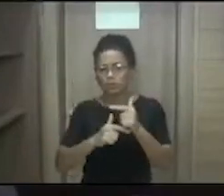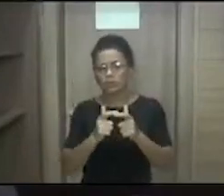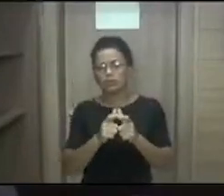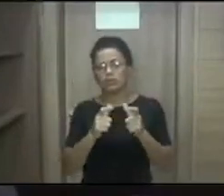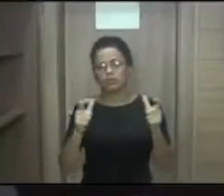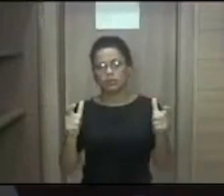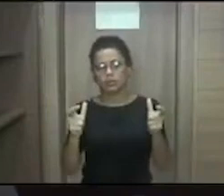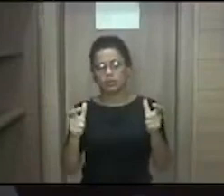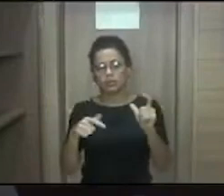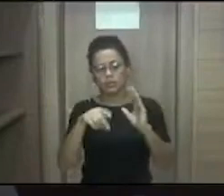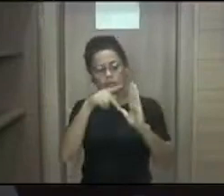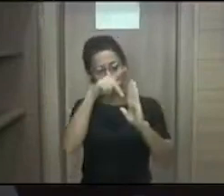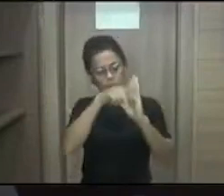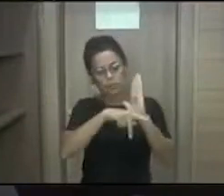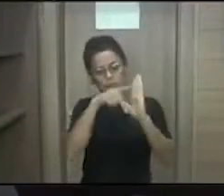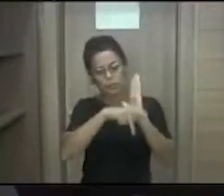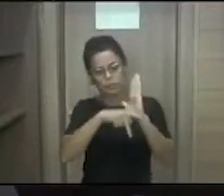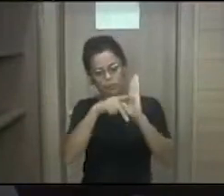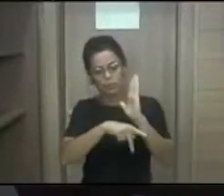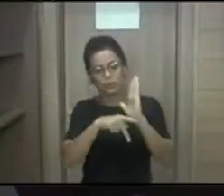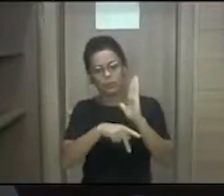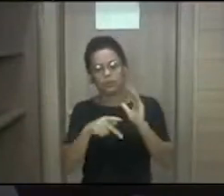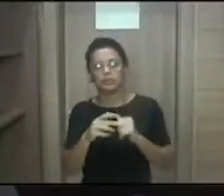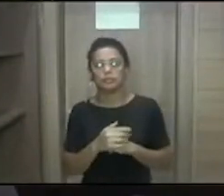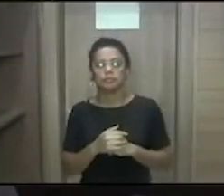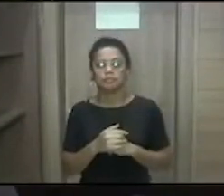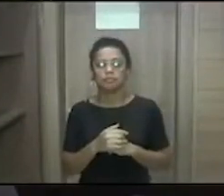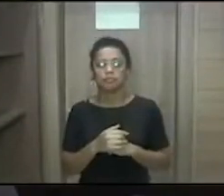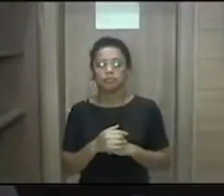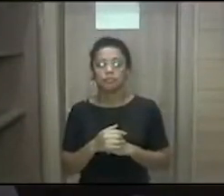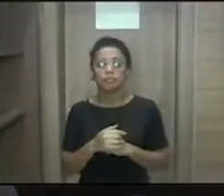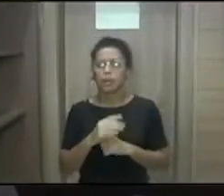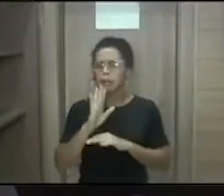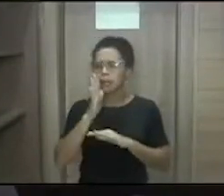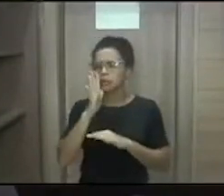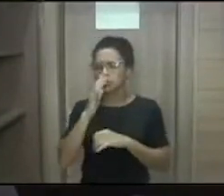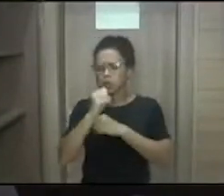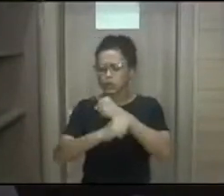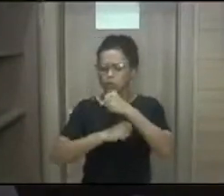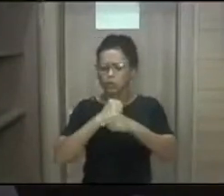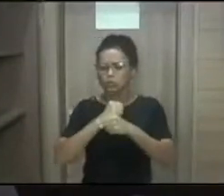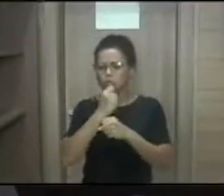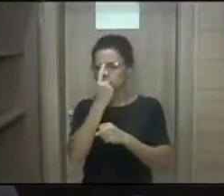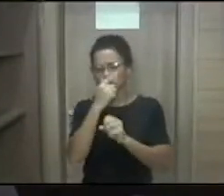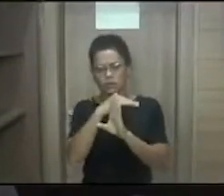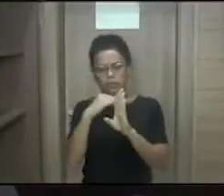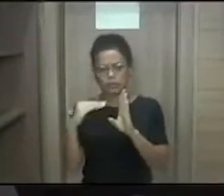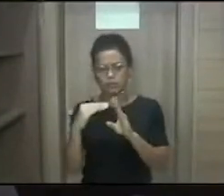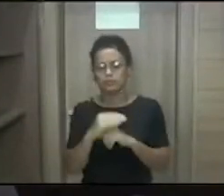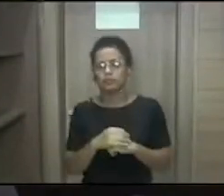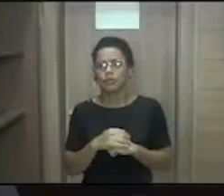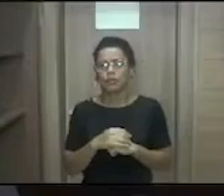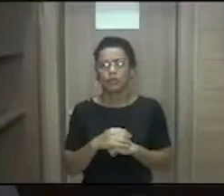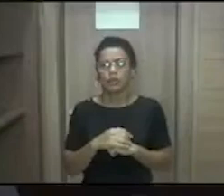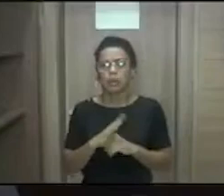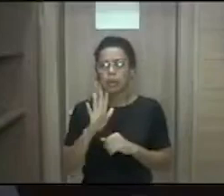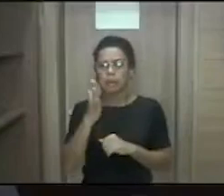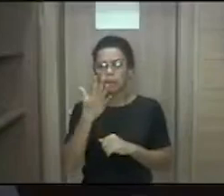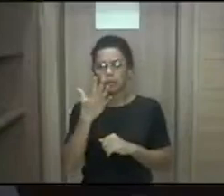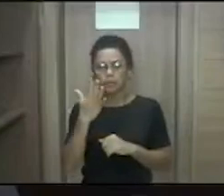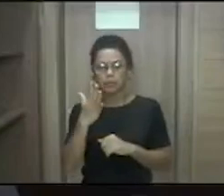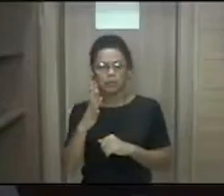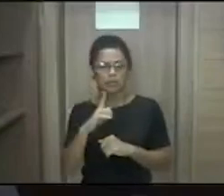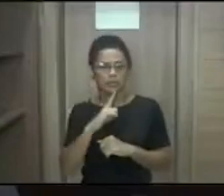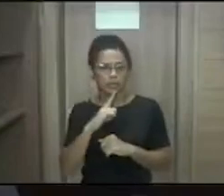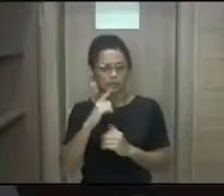um projeto, como você apontou no tempo, 1 ano e meio, né? Assim, obviamente, isso aqui a gente dá para umas 30 teses de doutorado,